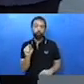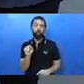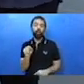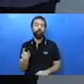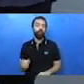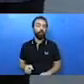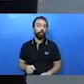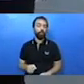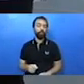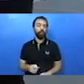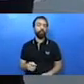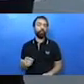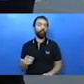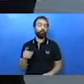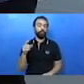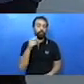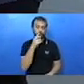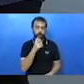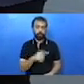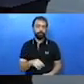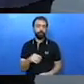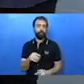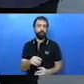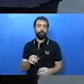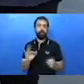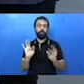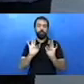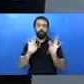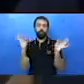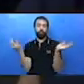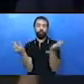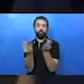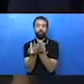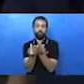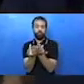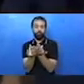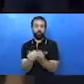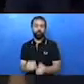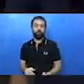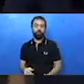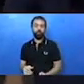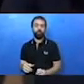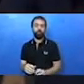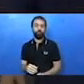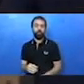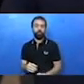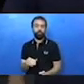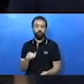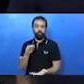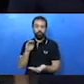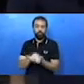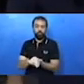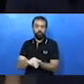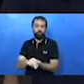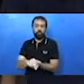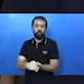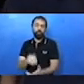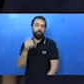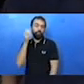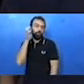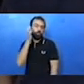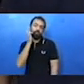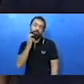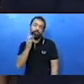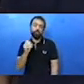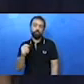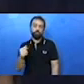representa a família da Imperatriz Leopoldina, os Habsburgos da Áustria. A Imperatriz Leopoldina,